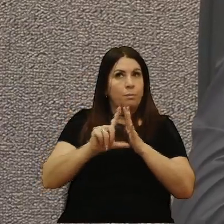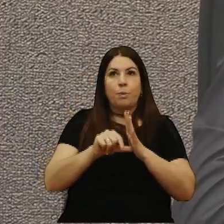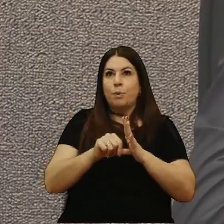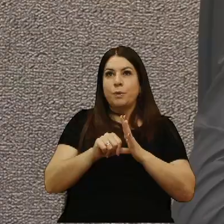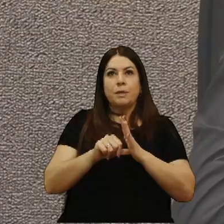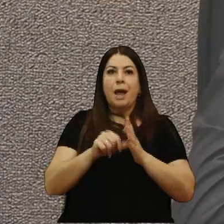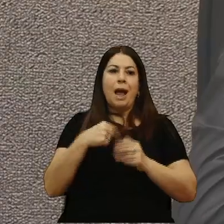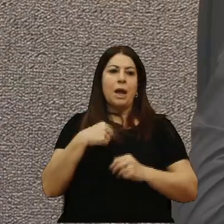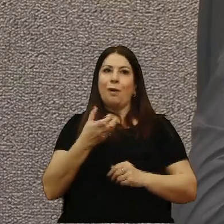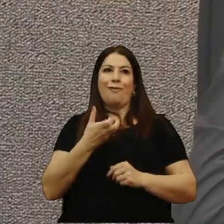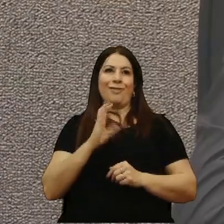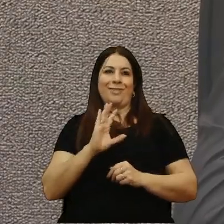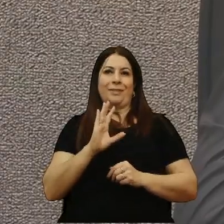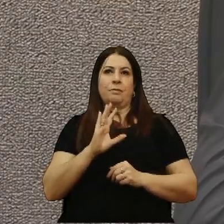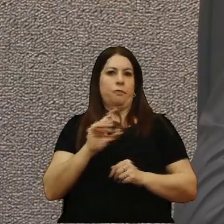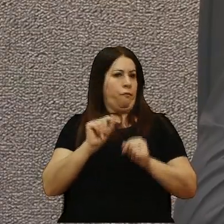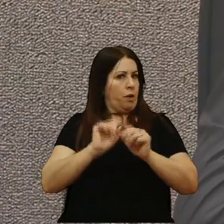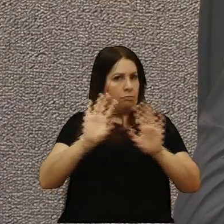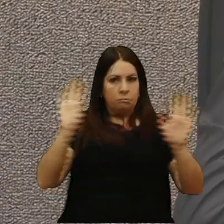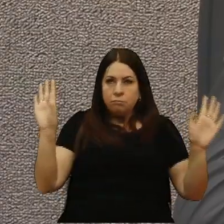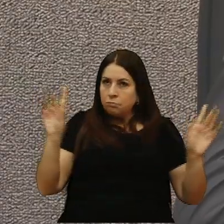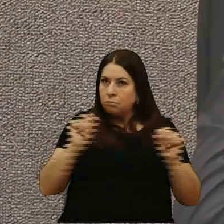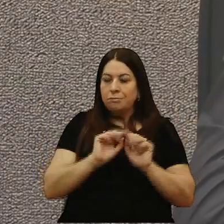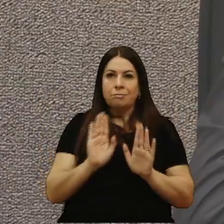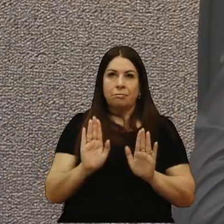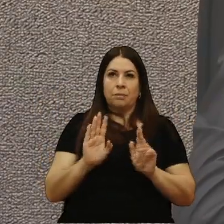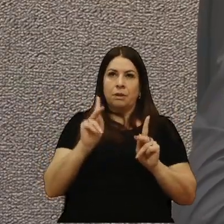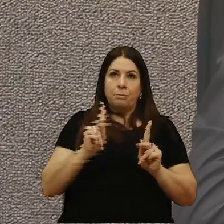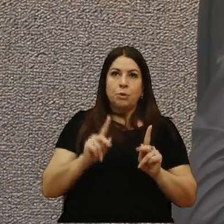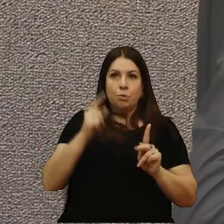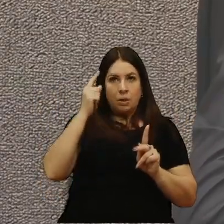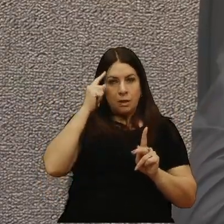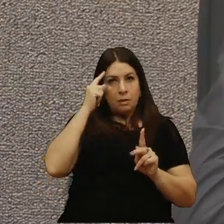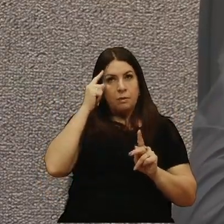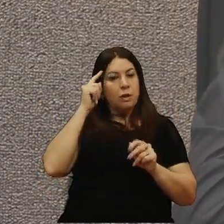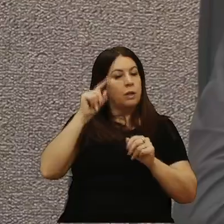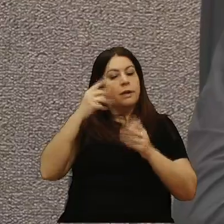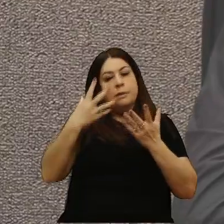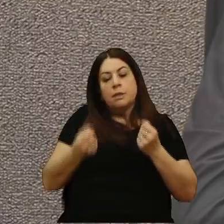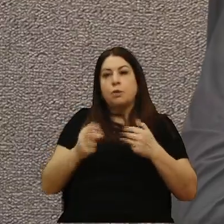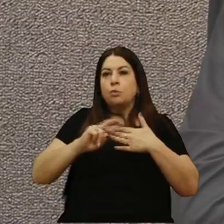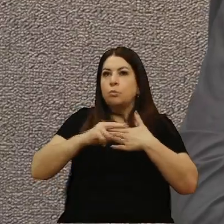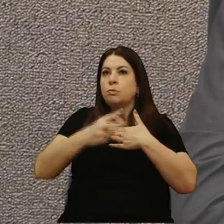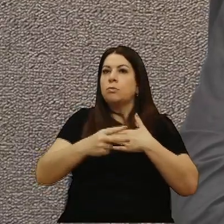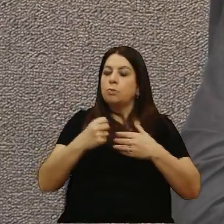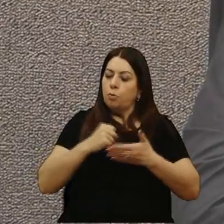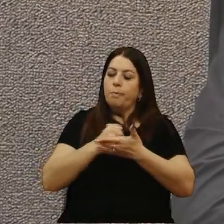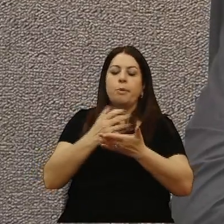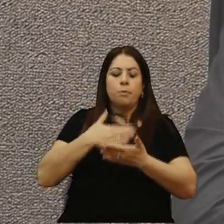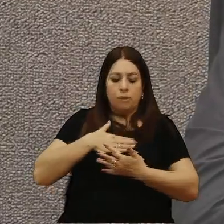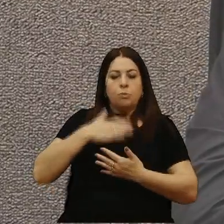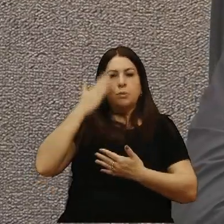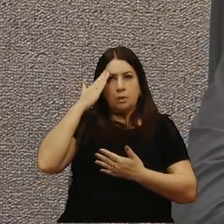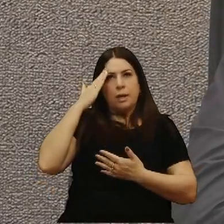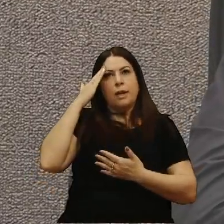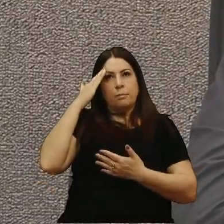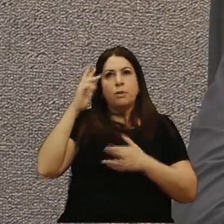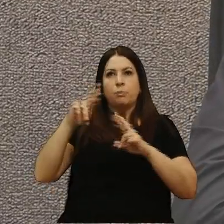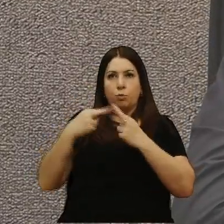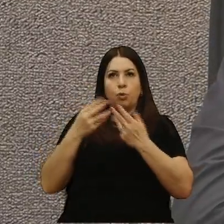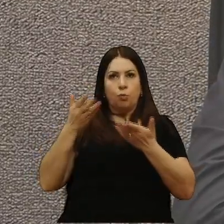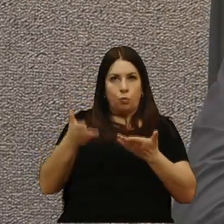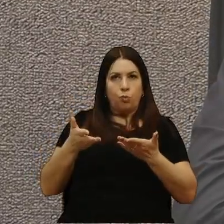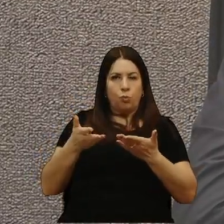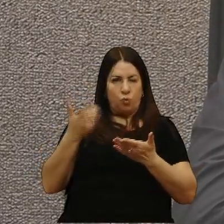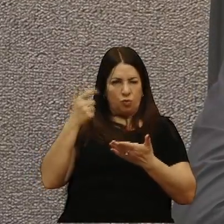foi bem isso que eu quis dizer, não. Fez, está feito. E as pessoas que arquem com suas consequências. Conte comigo, o senhor sabe disso. Nós vamos ter uma reunião hoje, se